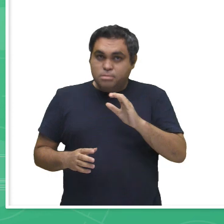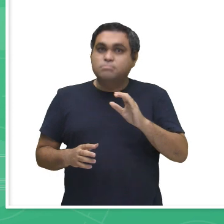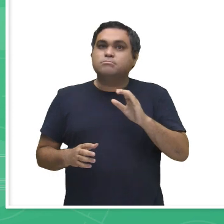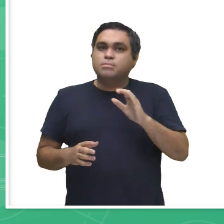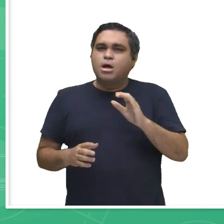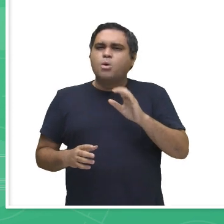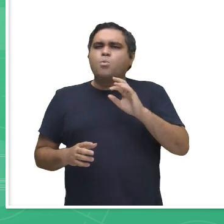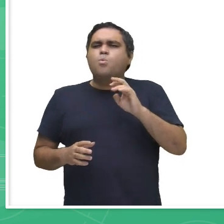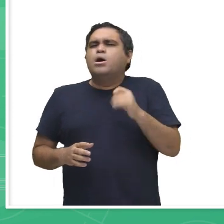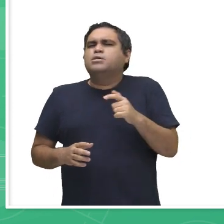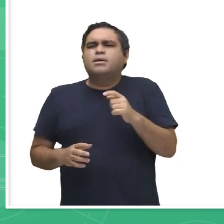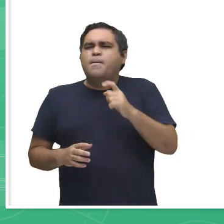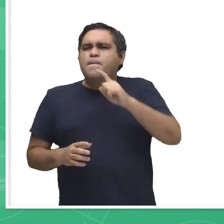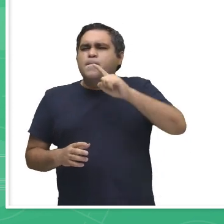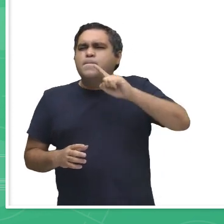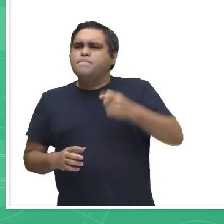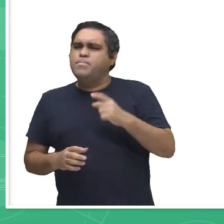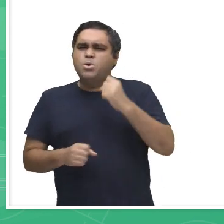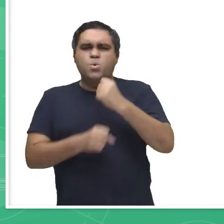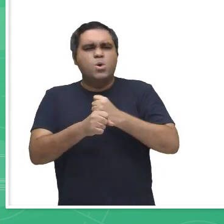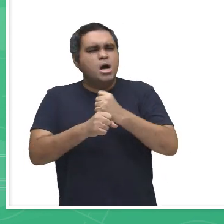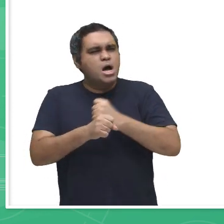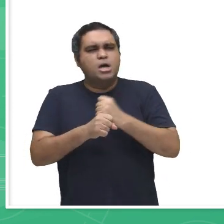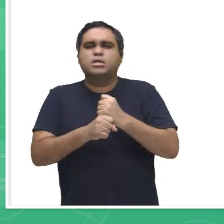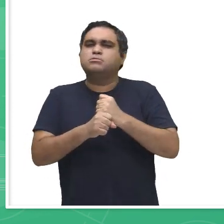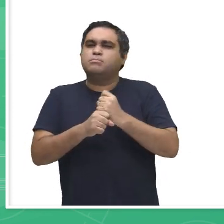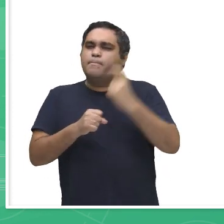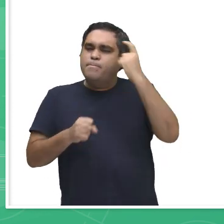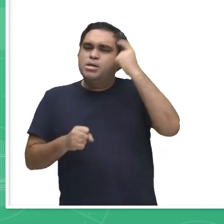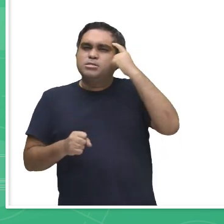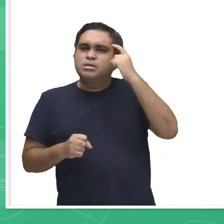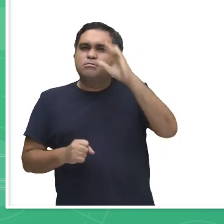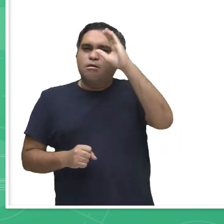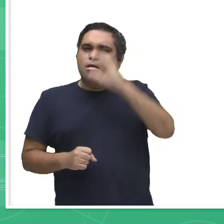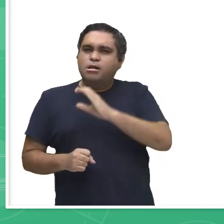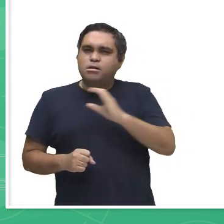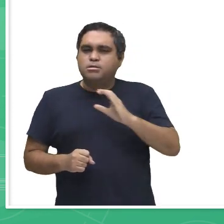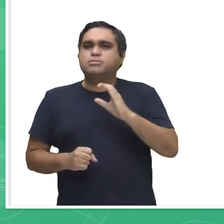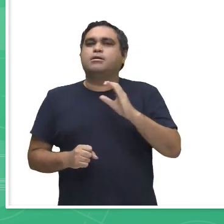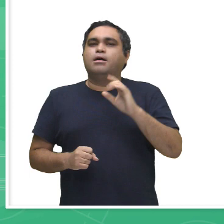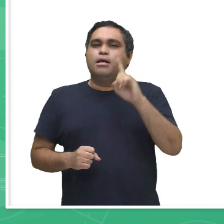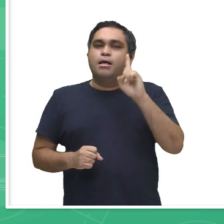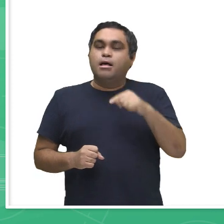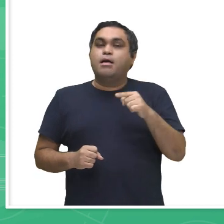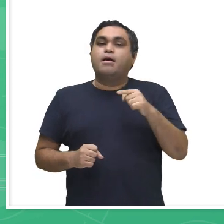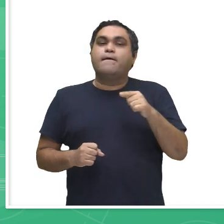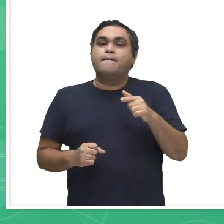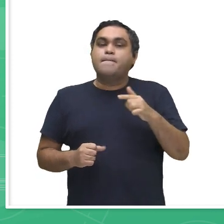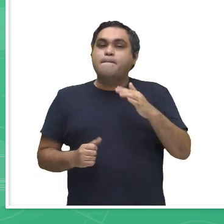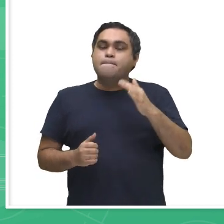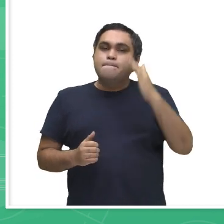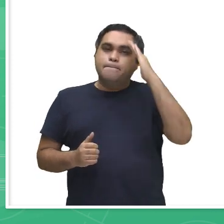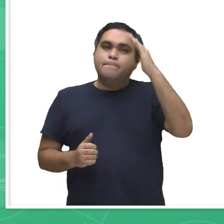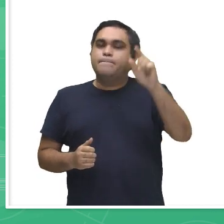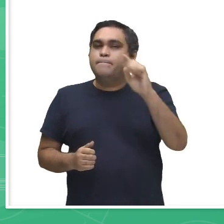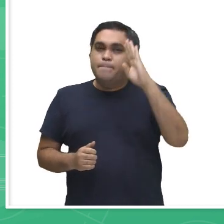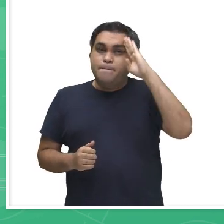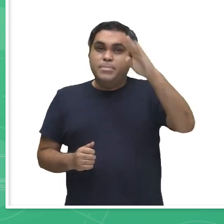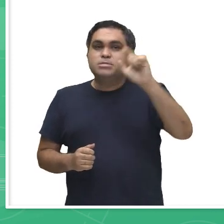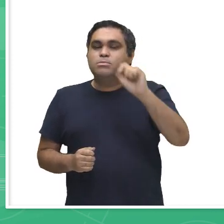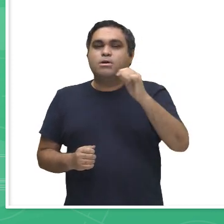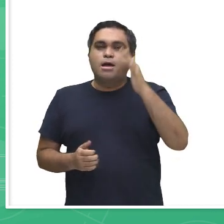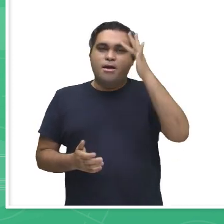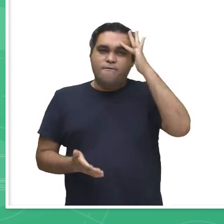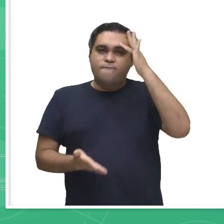pensamento cristão, aonde a base era o quê? Era a fé, né? É a fé,